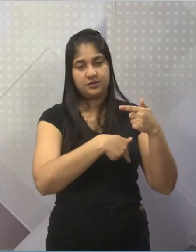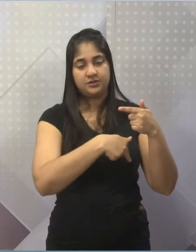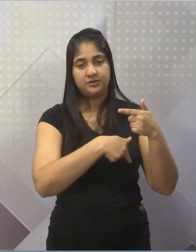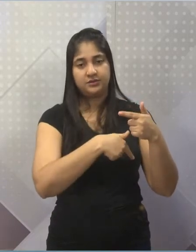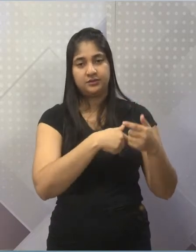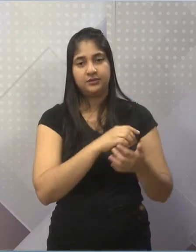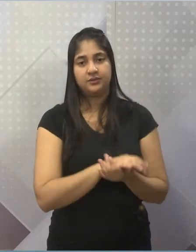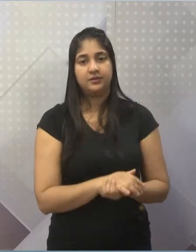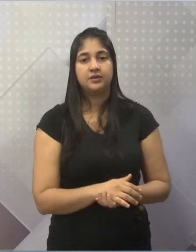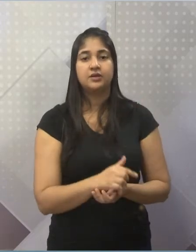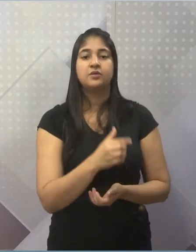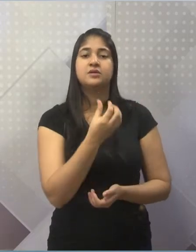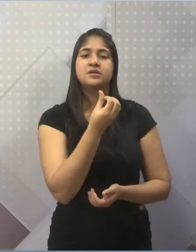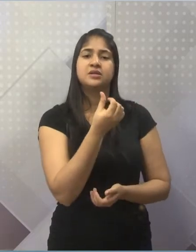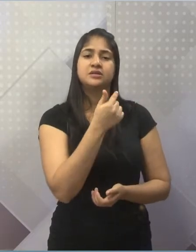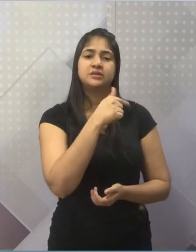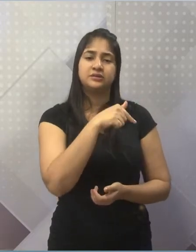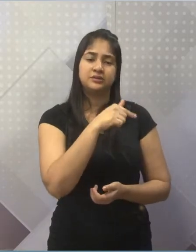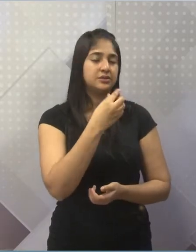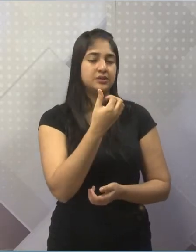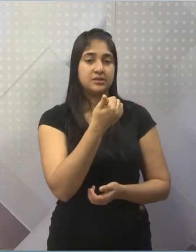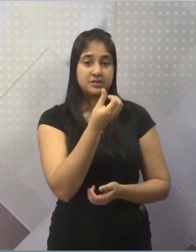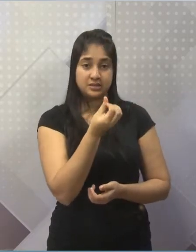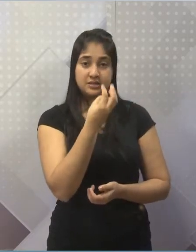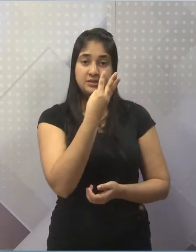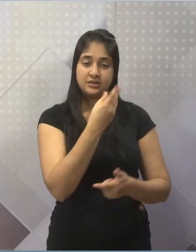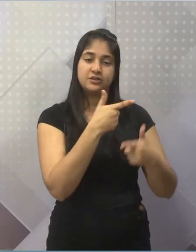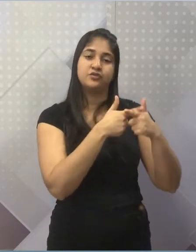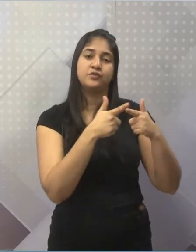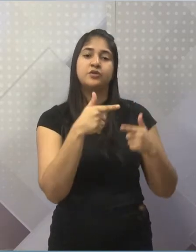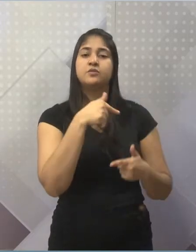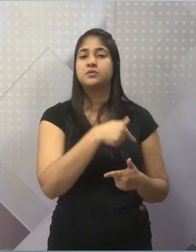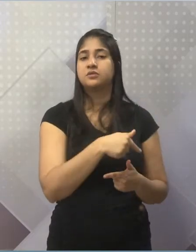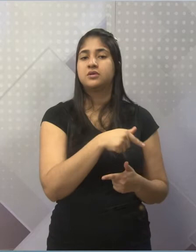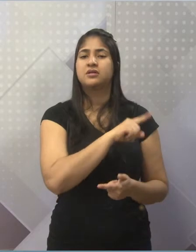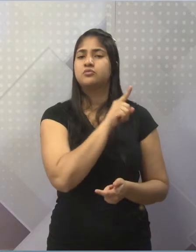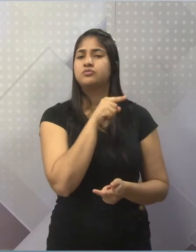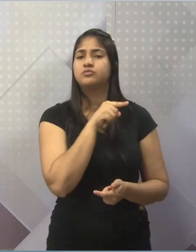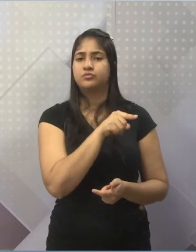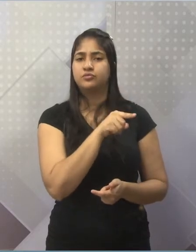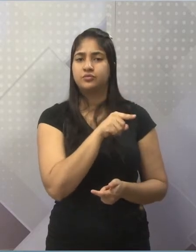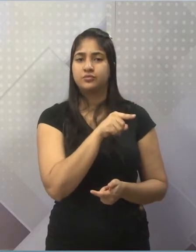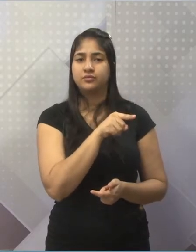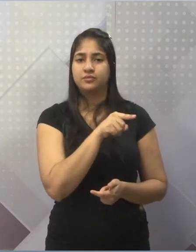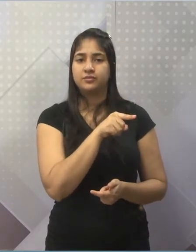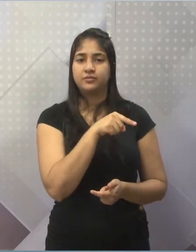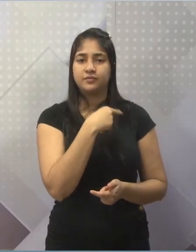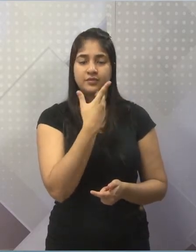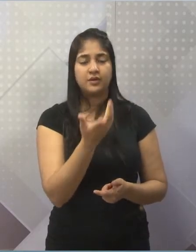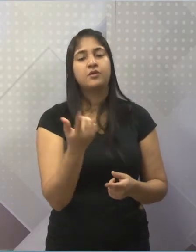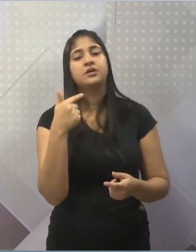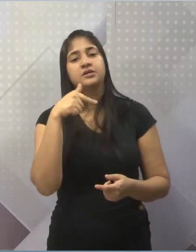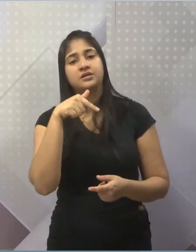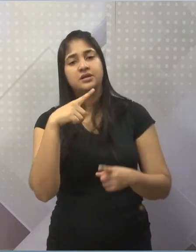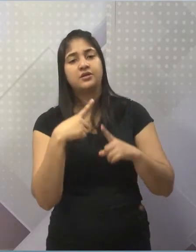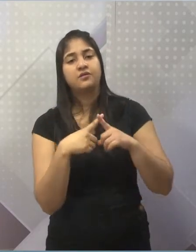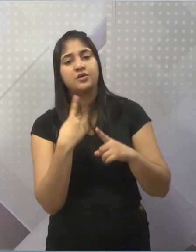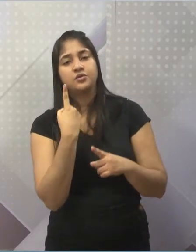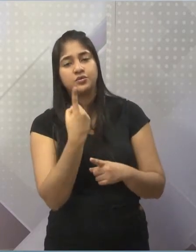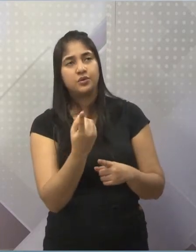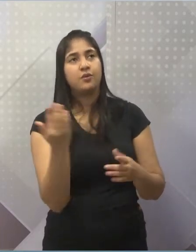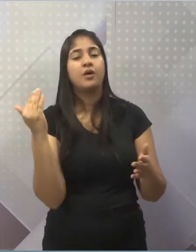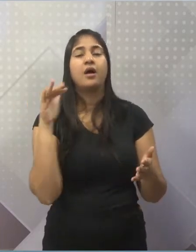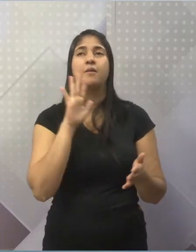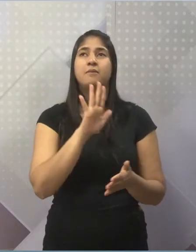baixo. 63 dividido por 7. Bem, a gente vai para a tabuada do 7, 7 vezes 1, 7 vezes